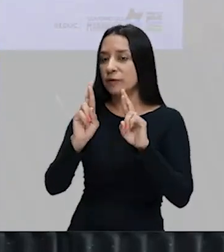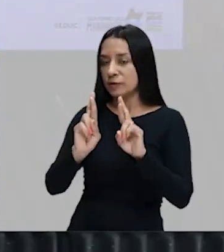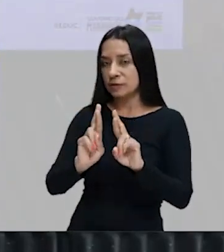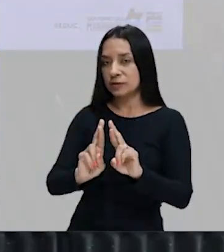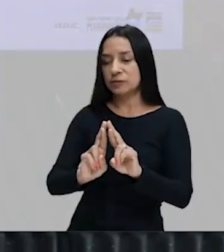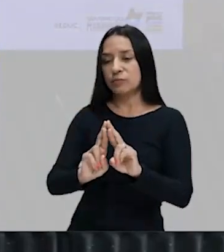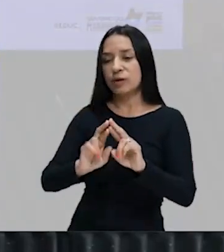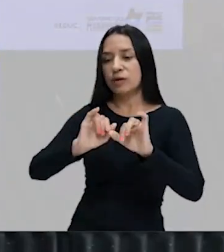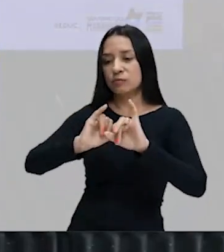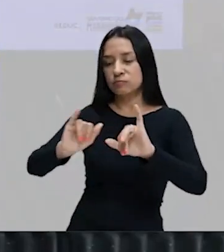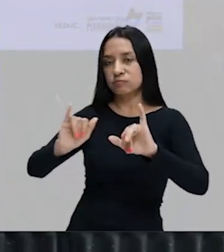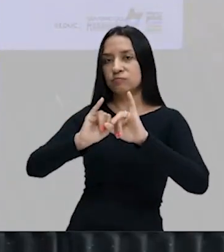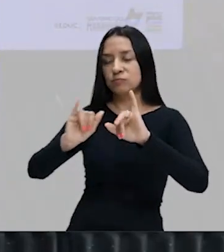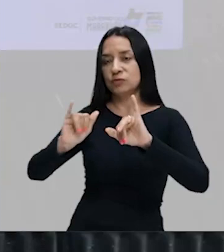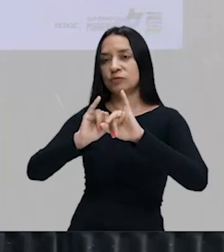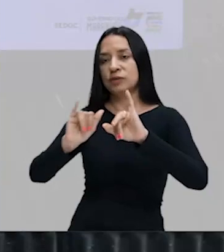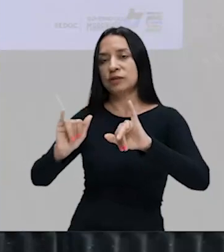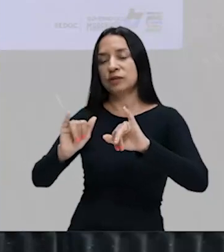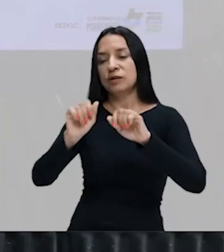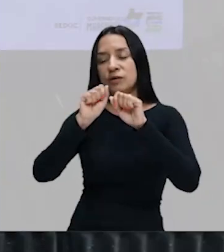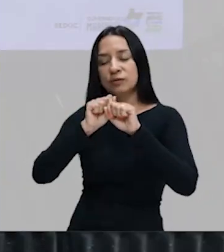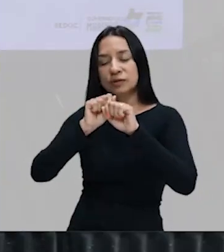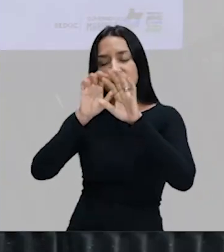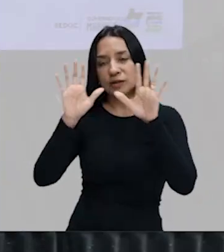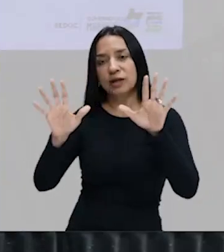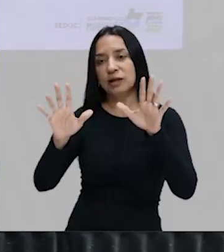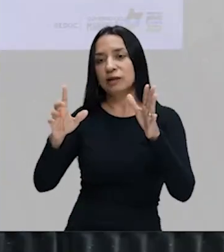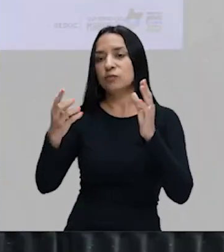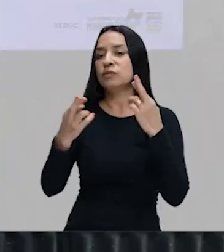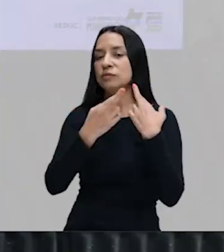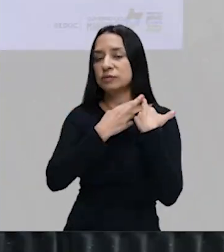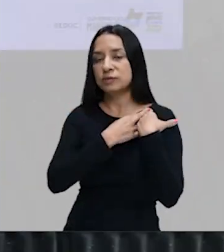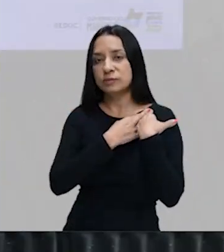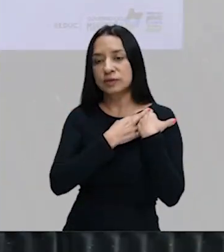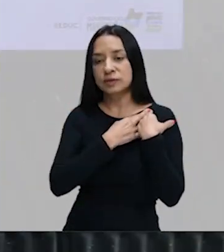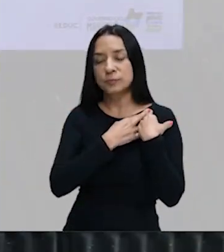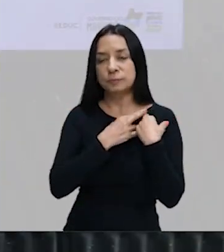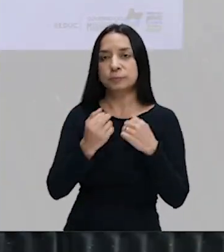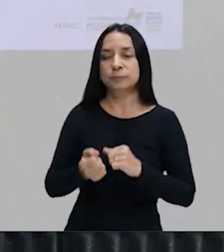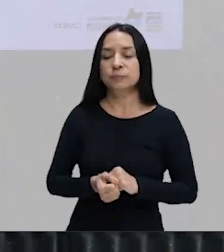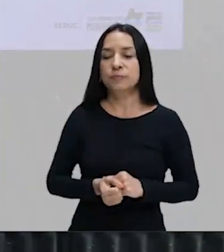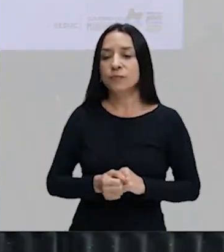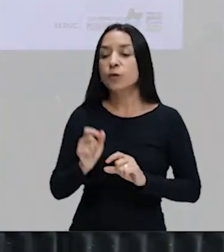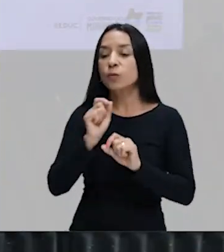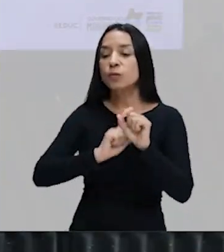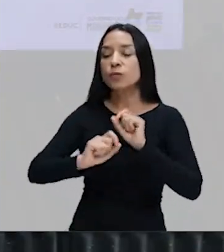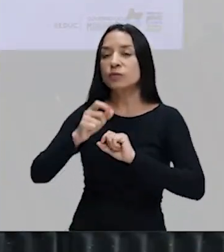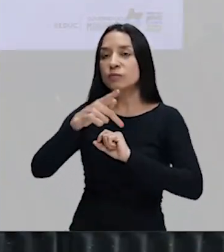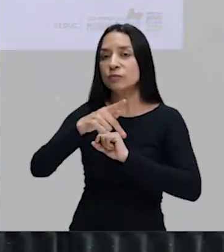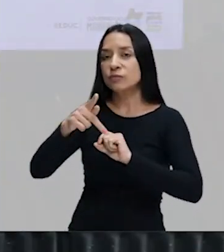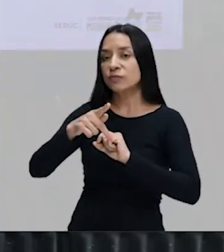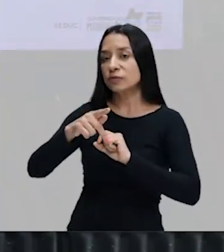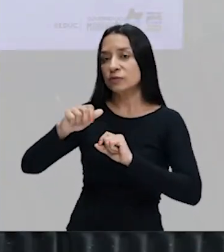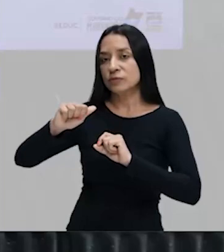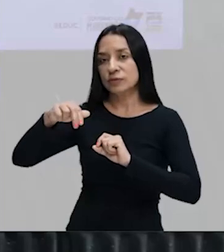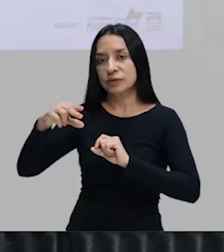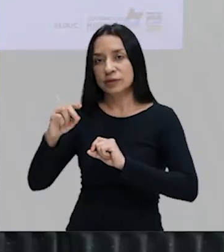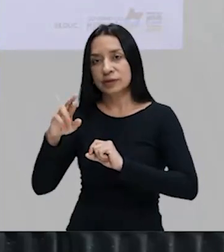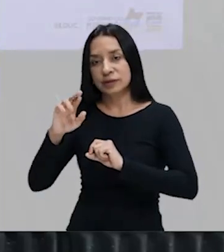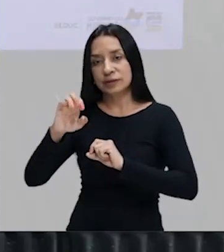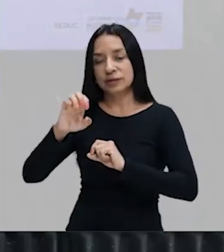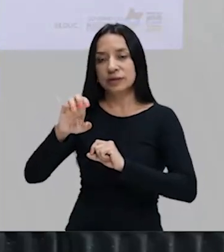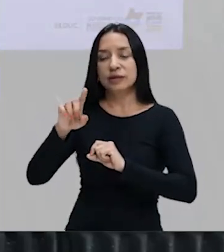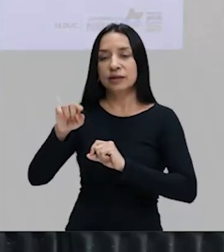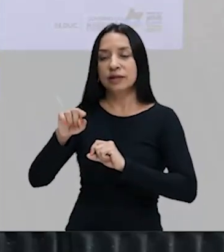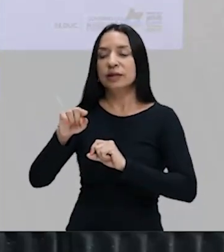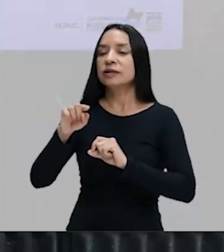sua divulgação também e, claro, com o seu compromisso. E para o compromisso, o que é que o professor André sempre fala para vocês? Eu preciso que vocês tenham